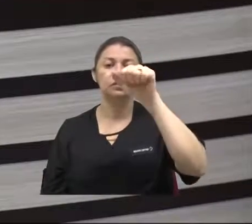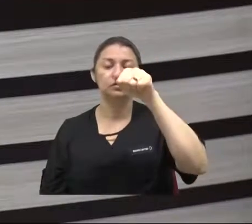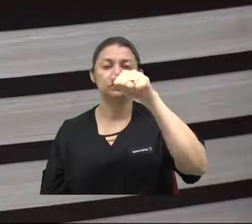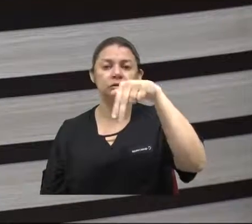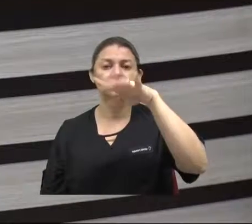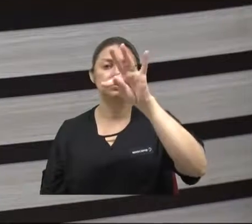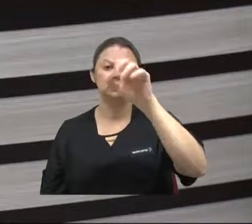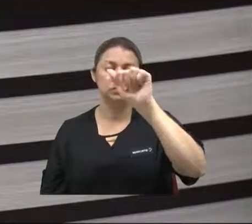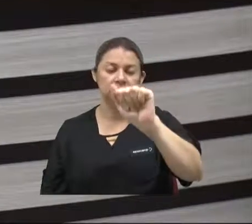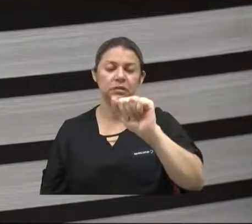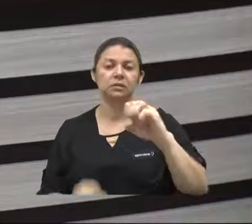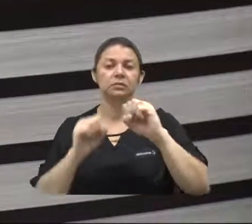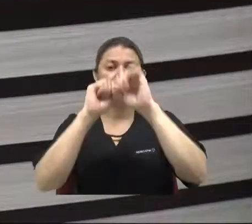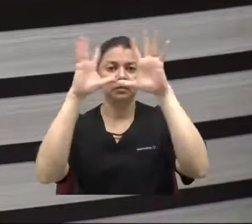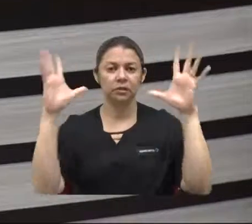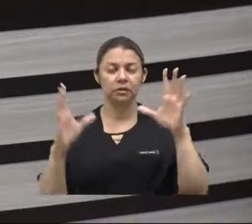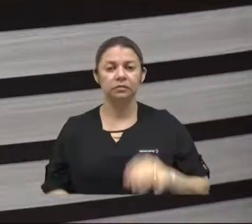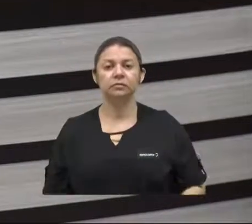Barbosa.